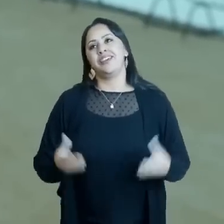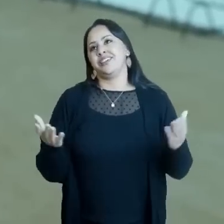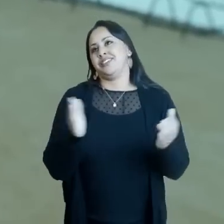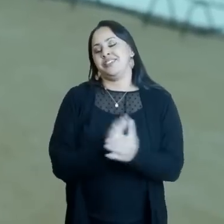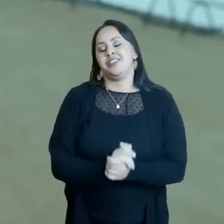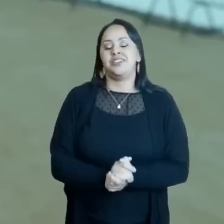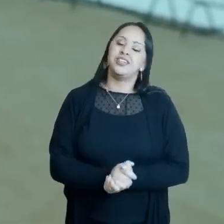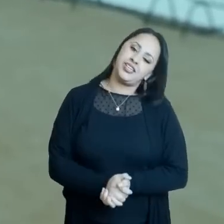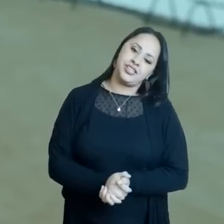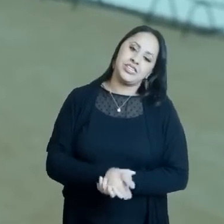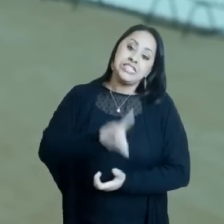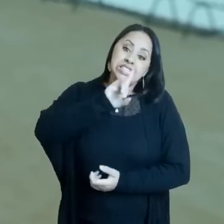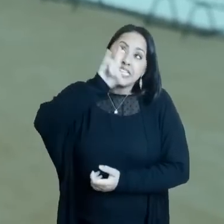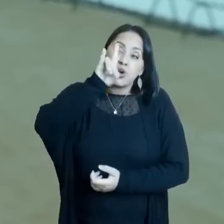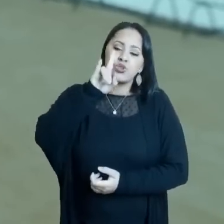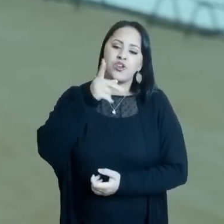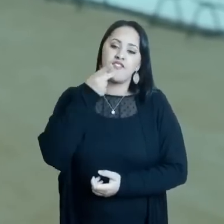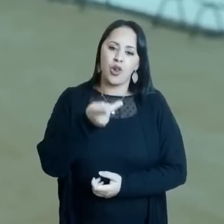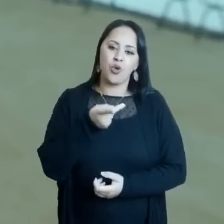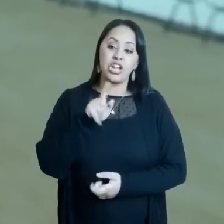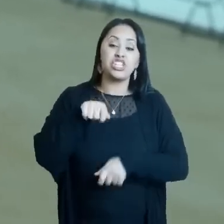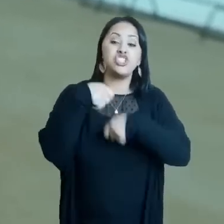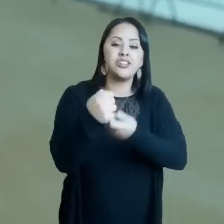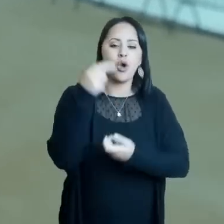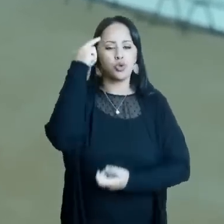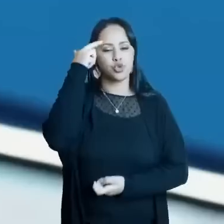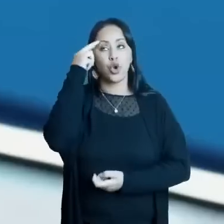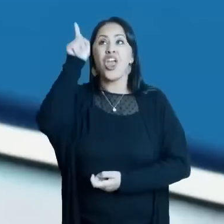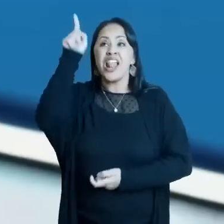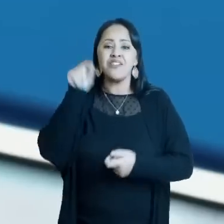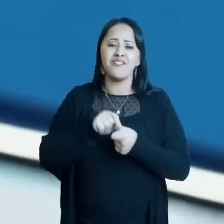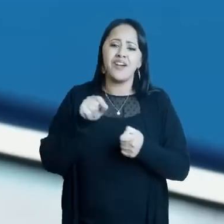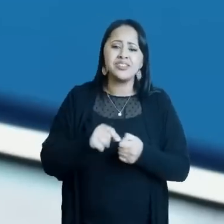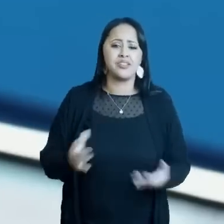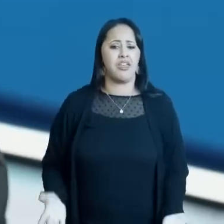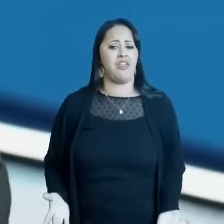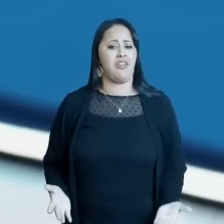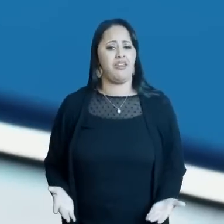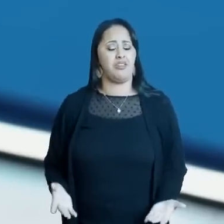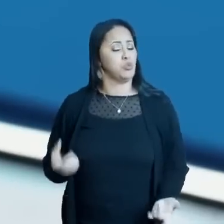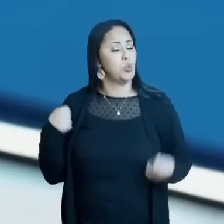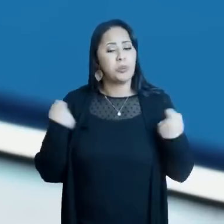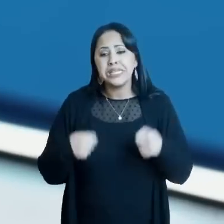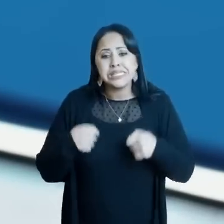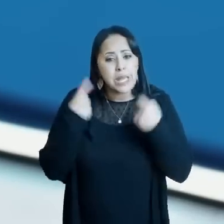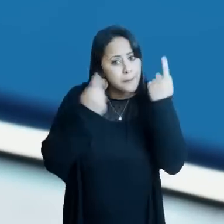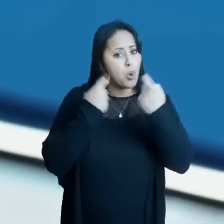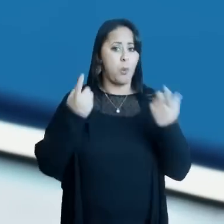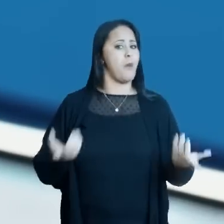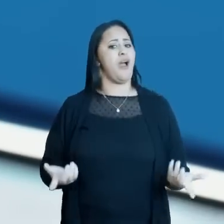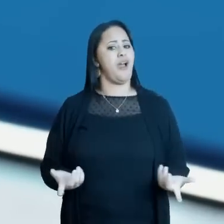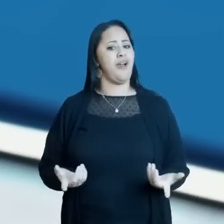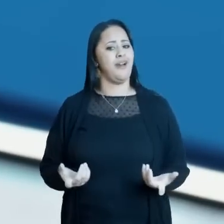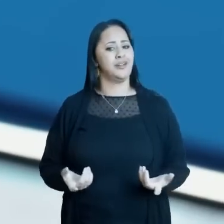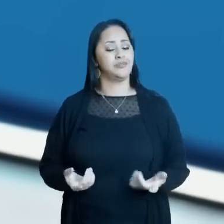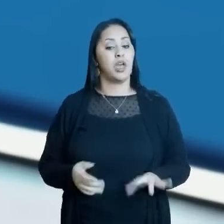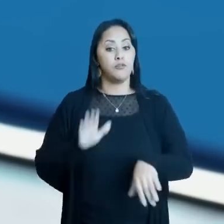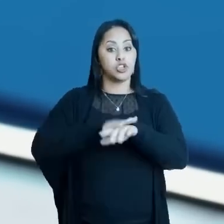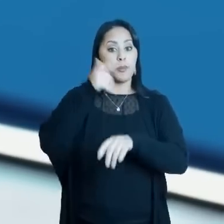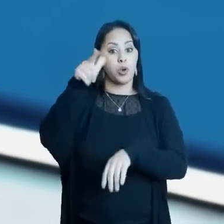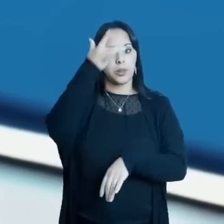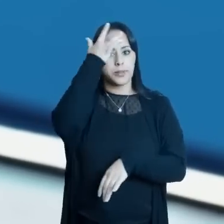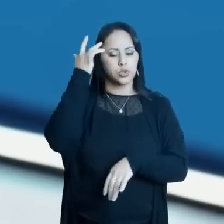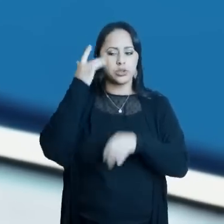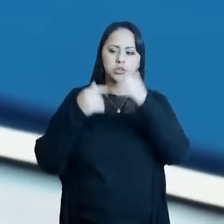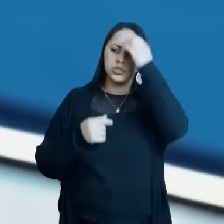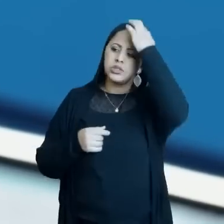algo para vocês, gente, se ele deu um sonho, ele vai realizar. A gente não tem que ficar muito preocupado com isso. Vou chamar só mais uma pessoa aqui, tá? E vamos voltar